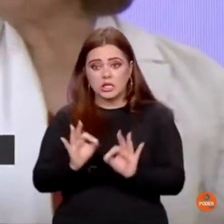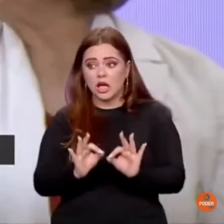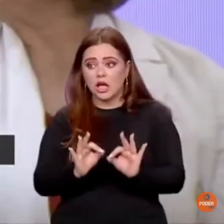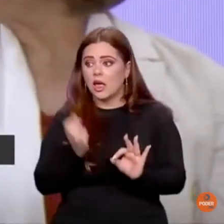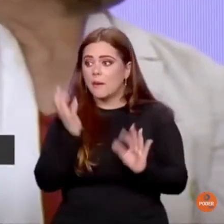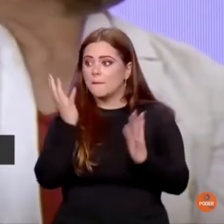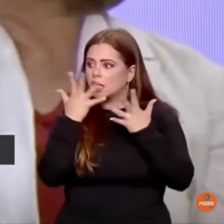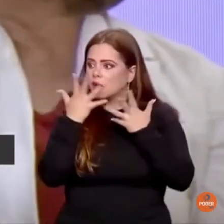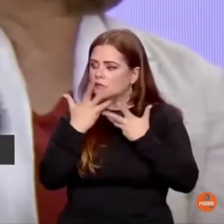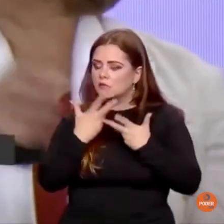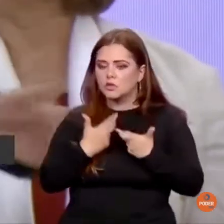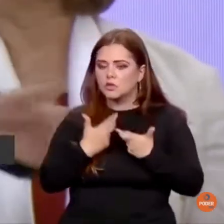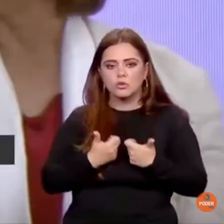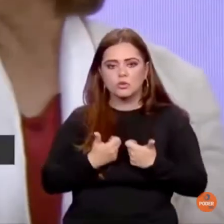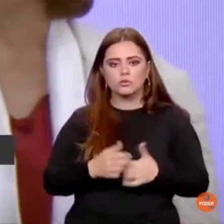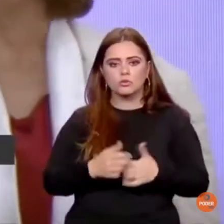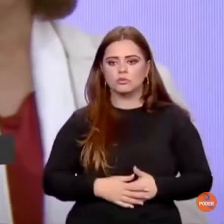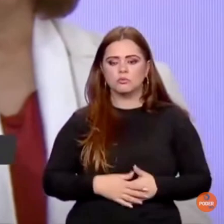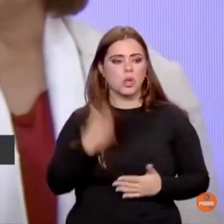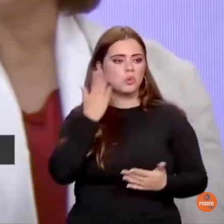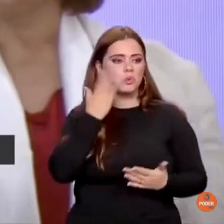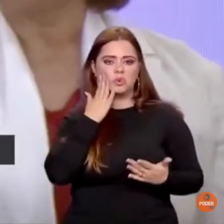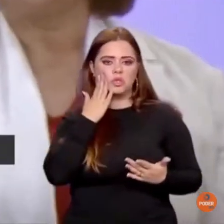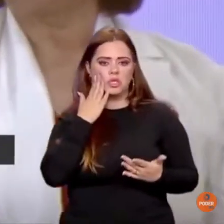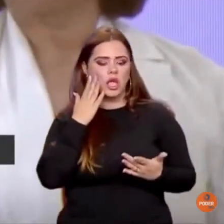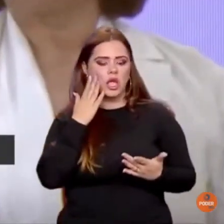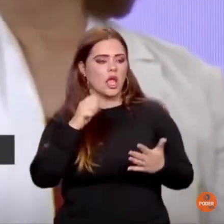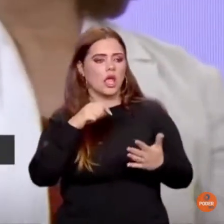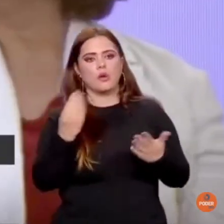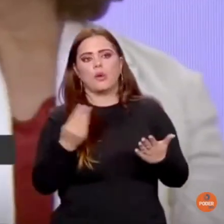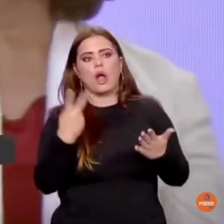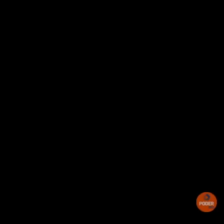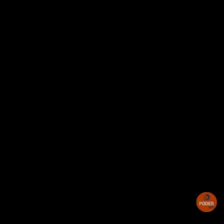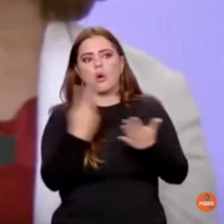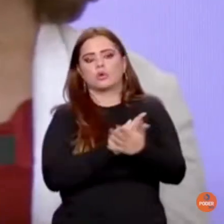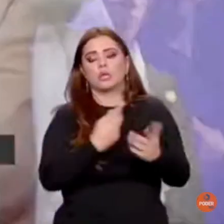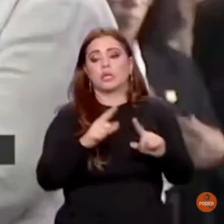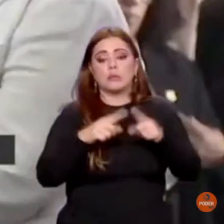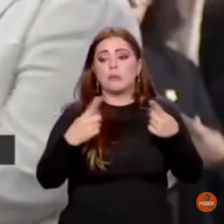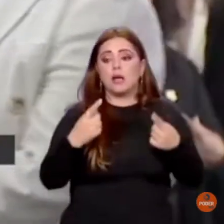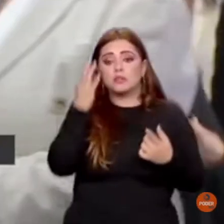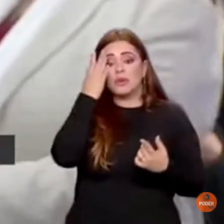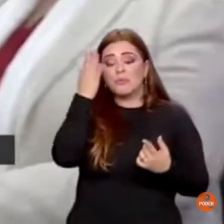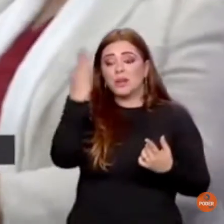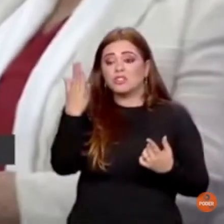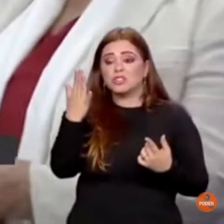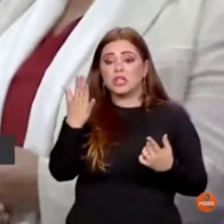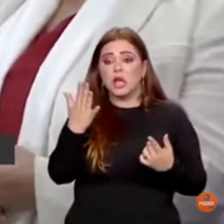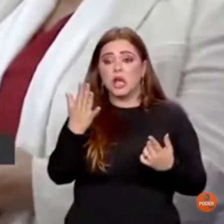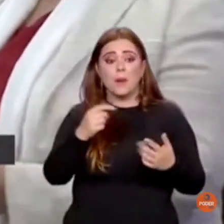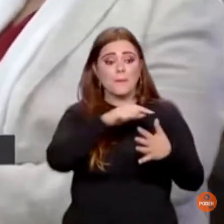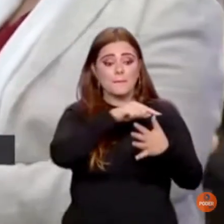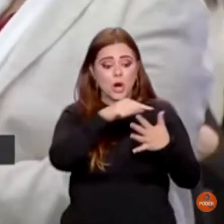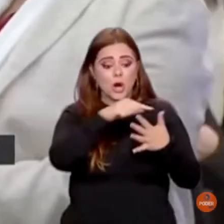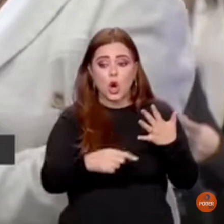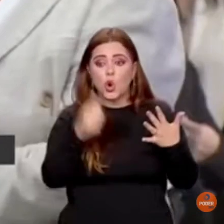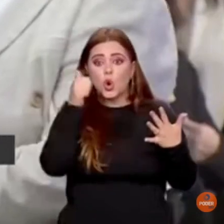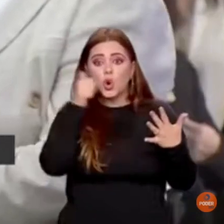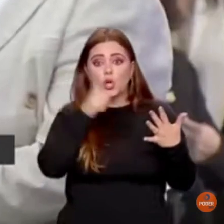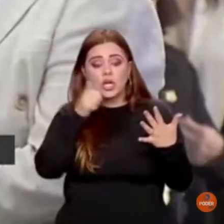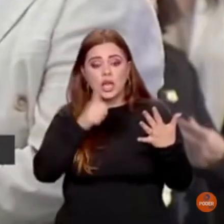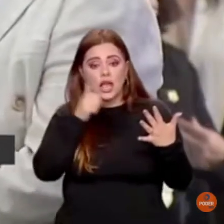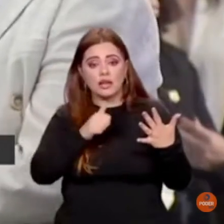extraordinária. Eu não sei quando acontece, mas eu fico imaginando quantas meninas estagiárias sofrem